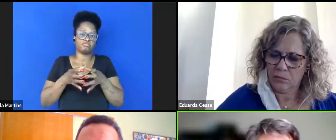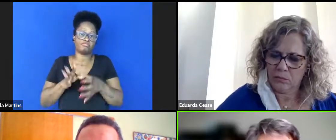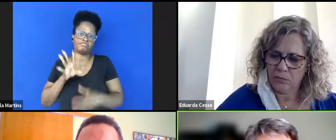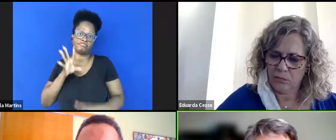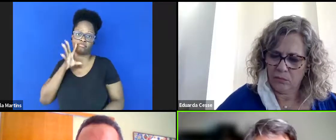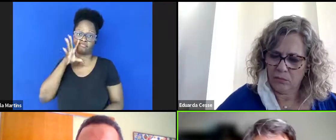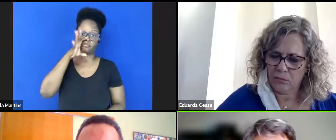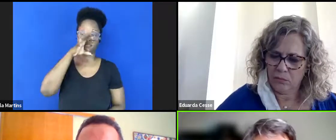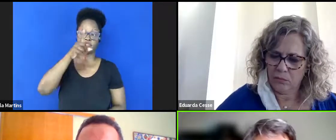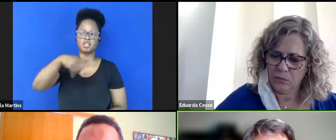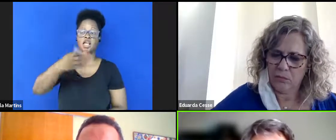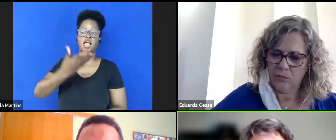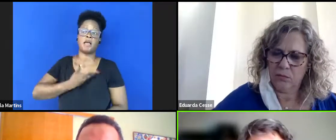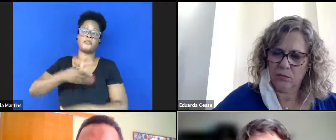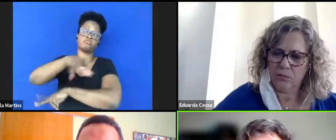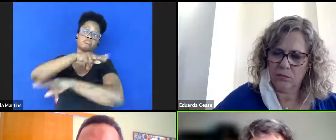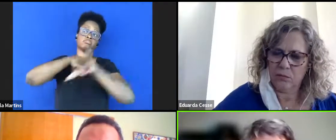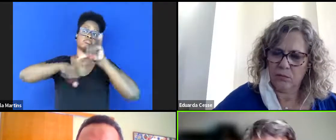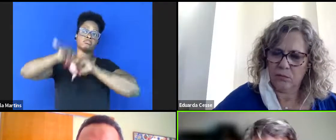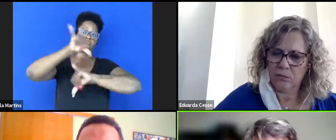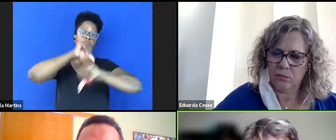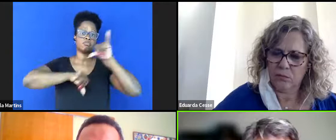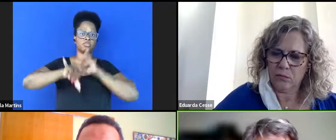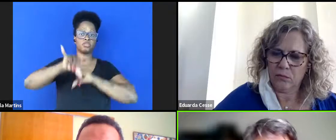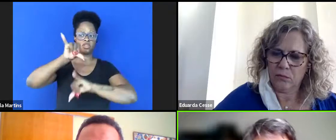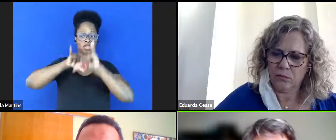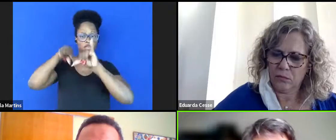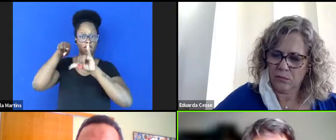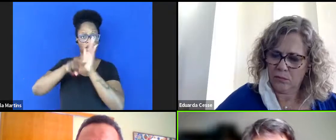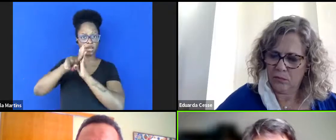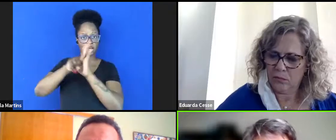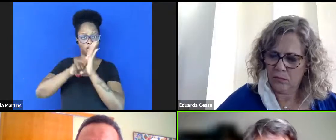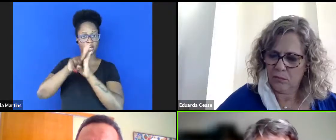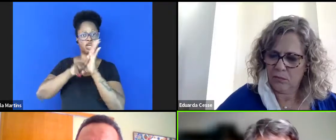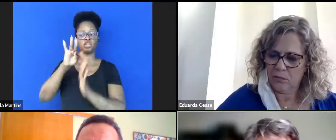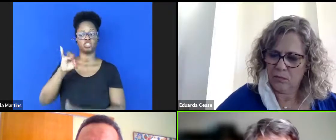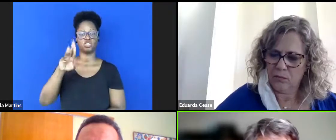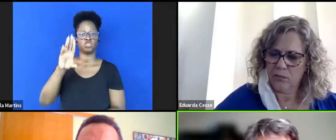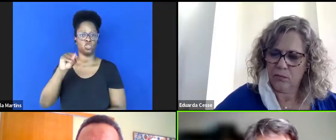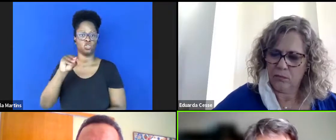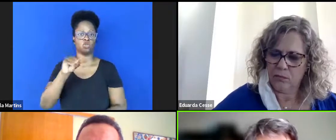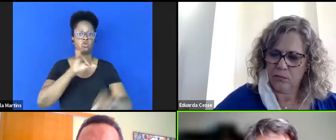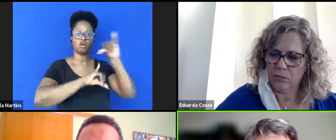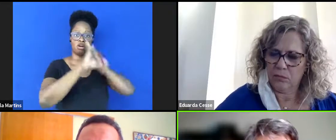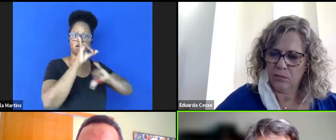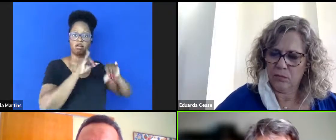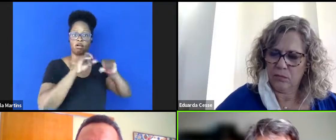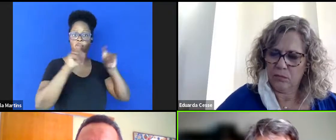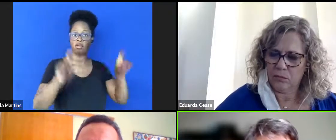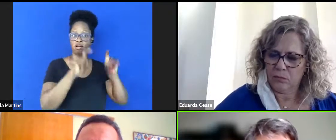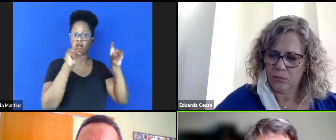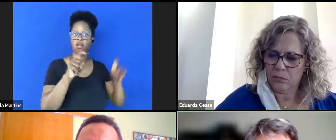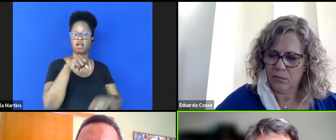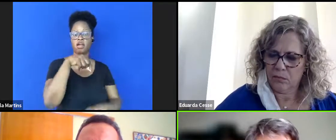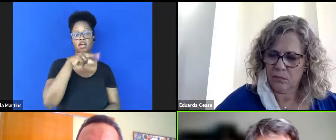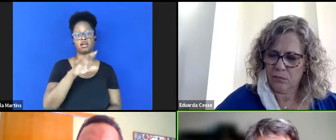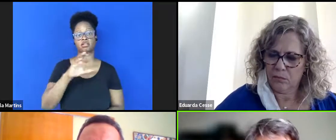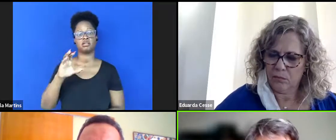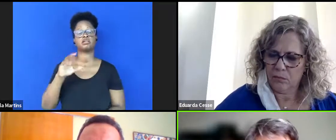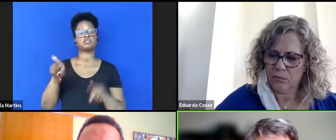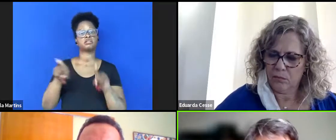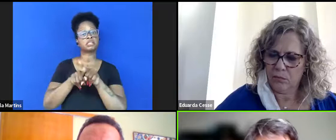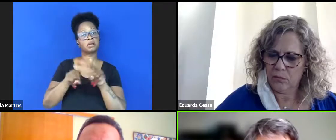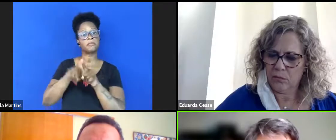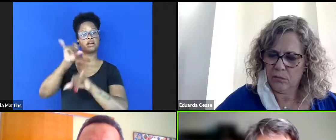de diferentes laboratórios, como o Laboratório de Pesquisa sobre Timo, o Laboratório de Bioinformática do LNCC e o Laboratório de